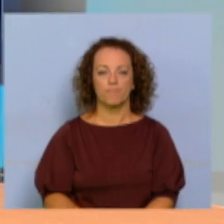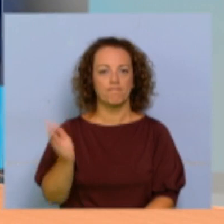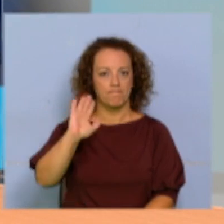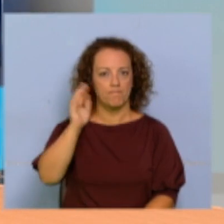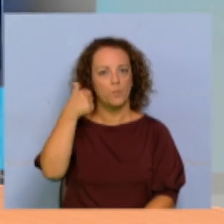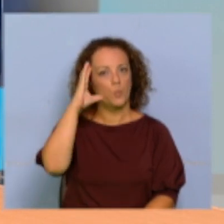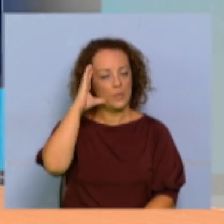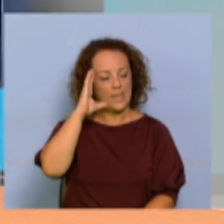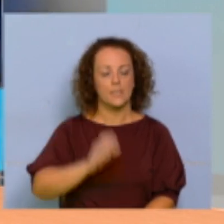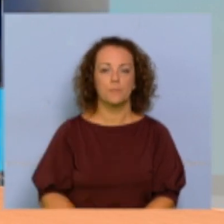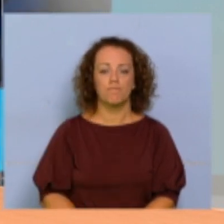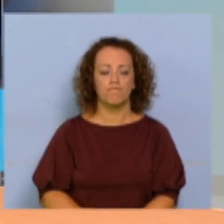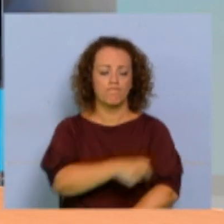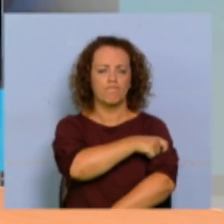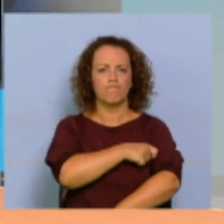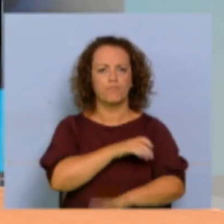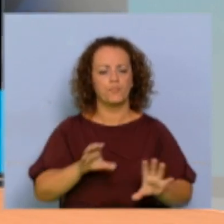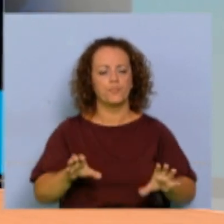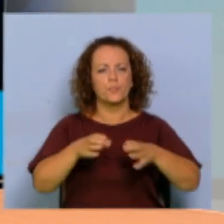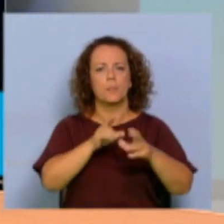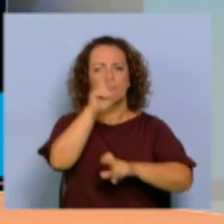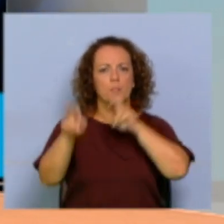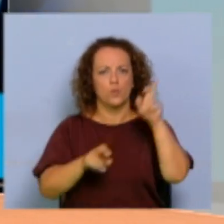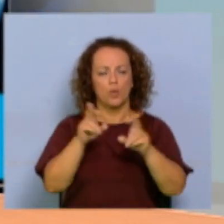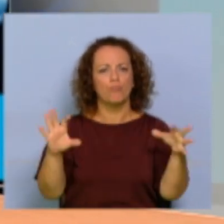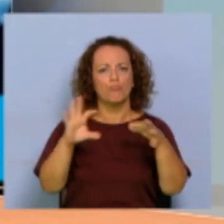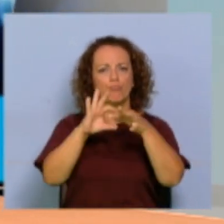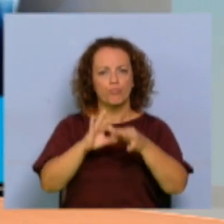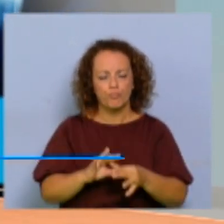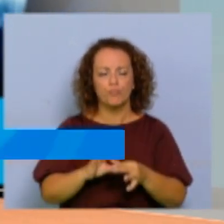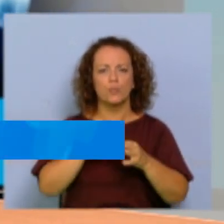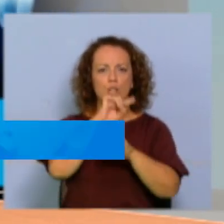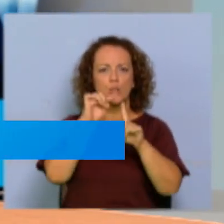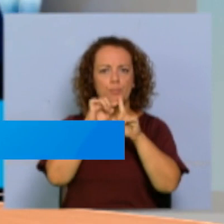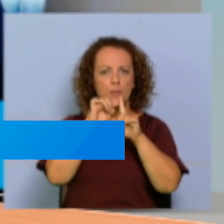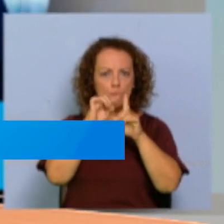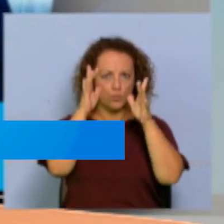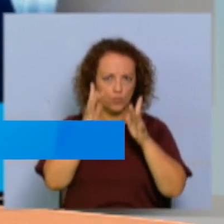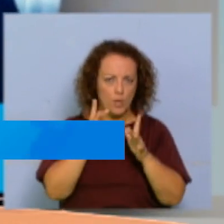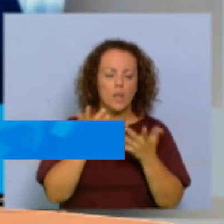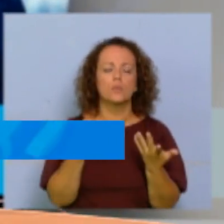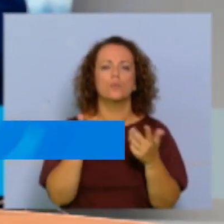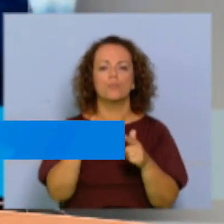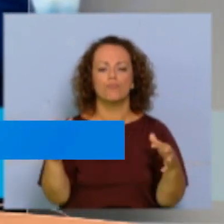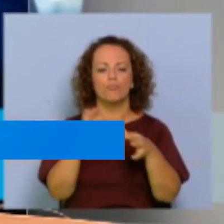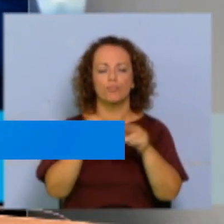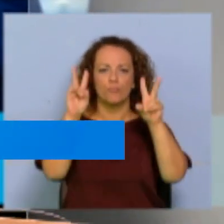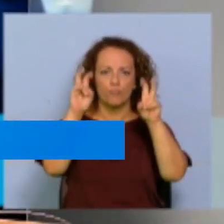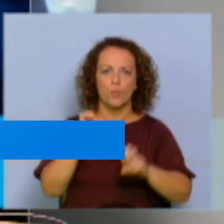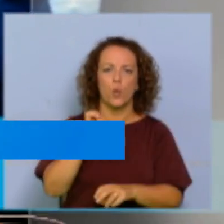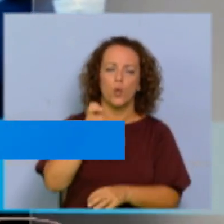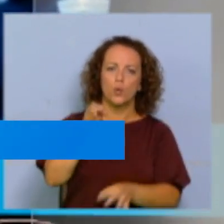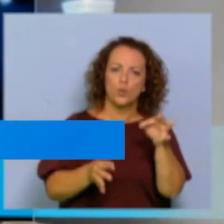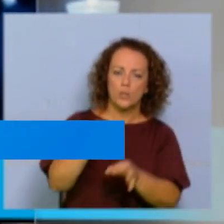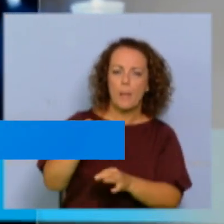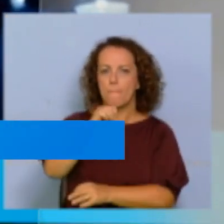Olá, boa tarde. Os missionários do Espírito Santo têm um observatório internacional sobre a justiça e a paz. É um organismo dirigido por um